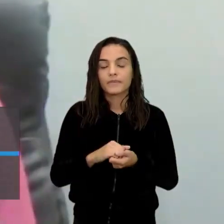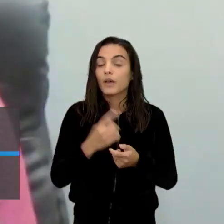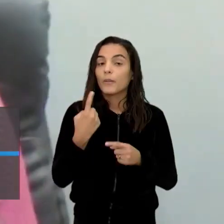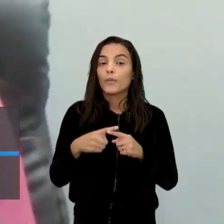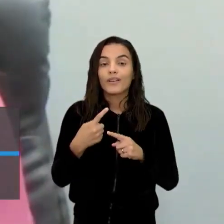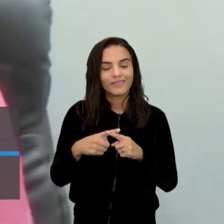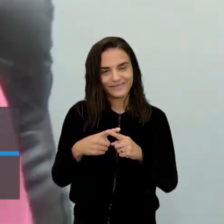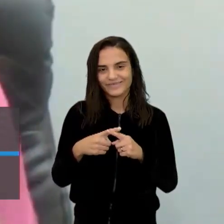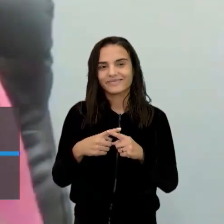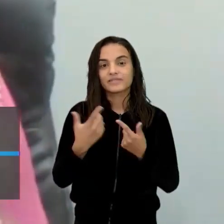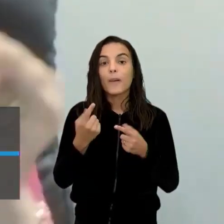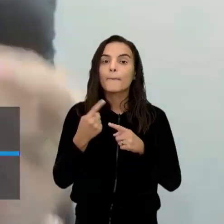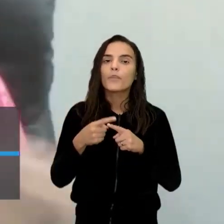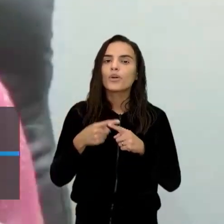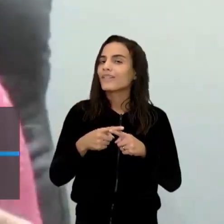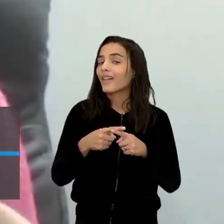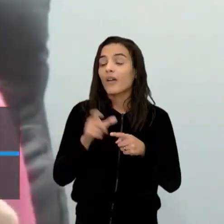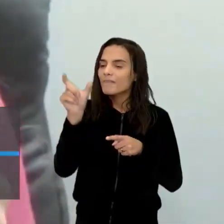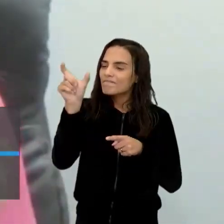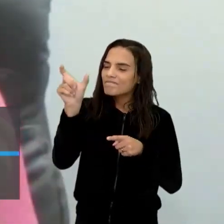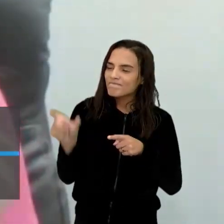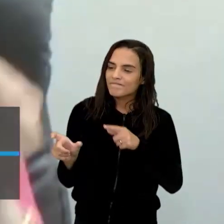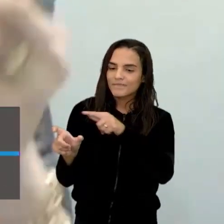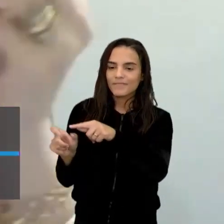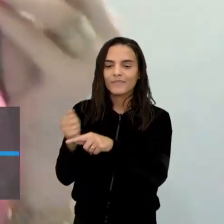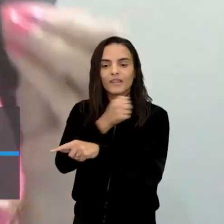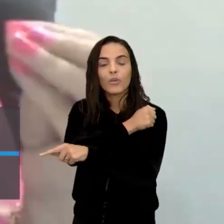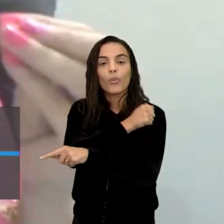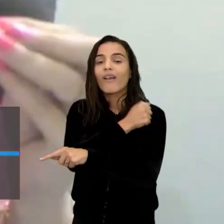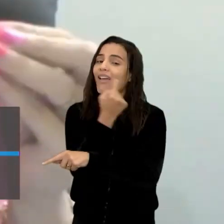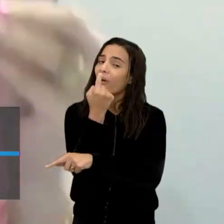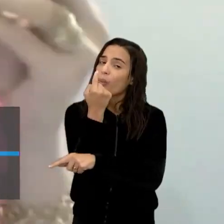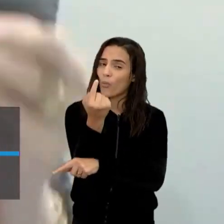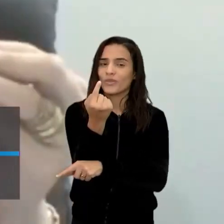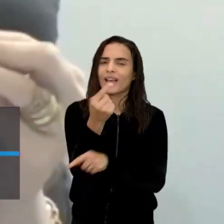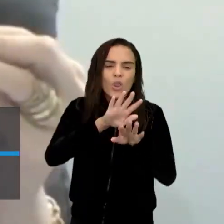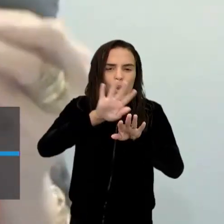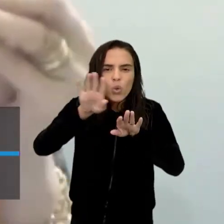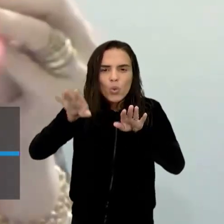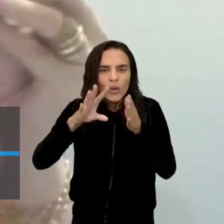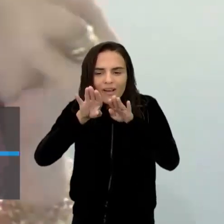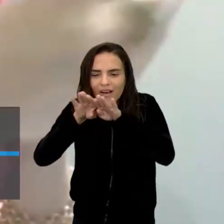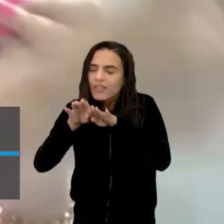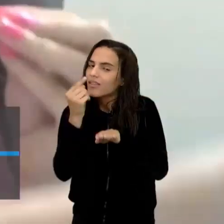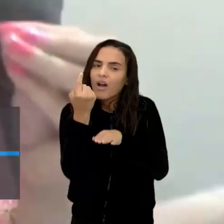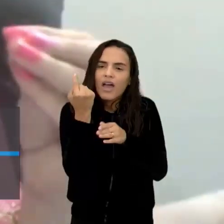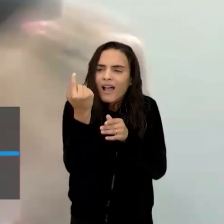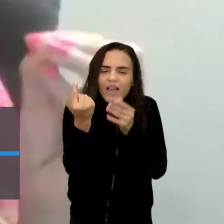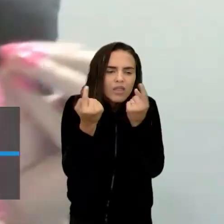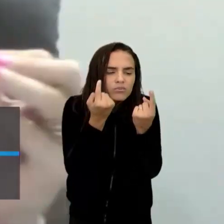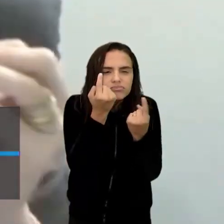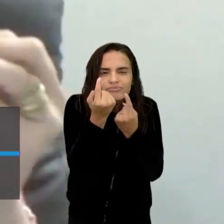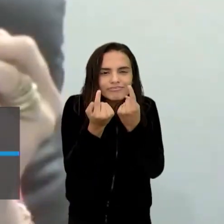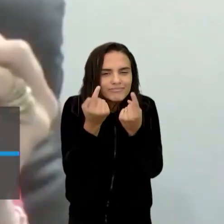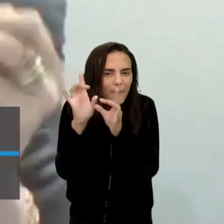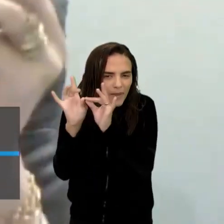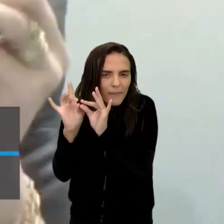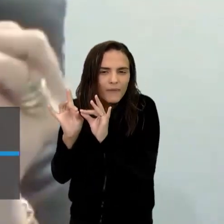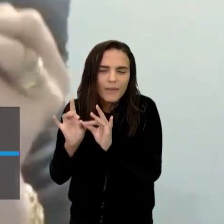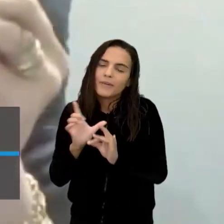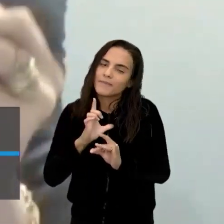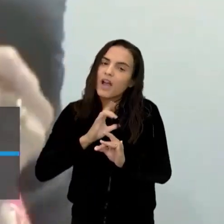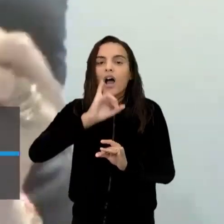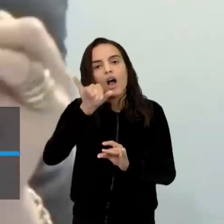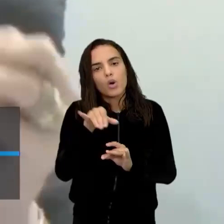Por quê? Porque o nosso aluno é único. Então, quando eu olho para aquele aluno, para o João, isso e isso dá certo. Para o